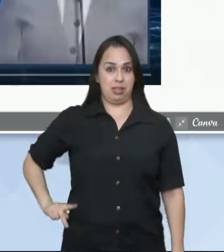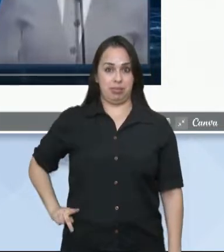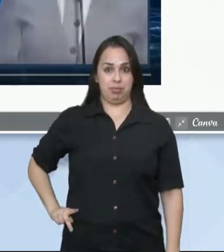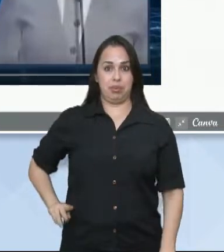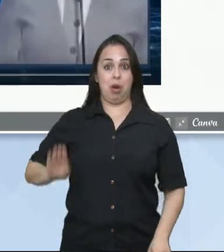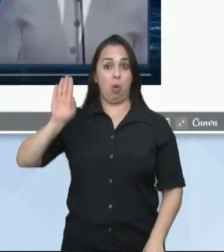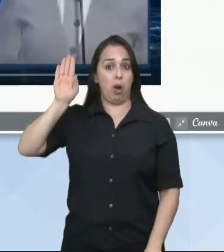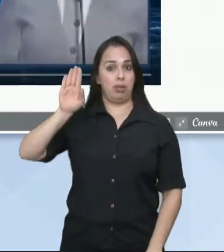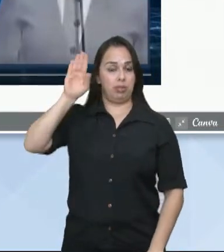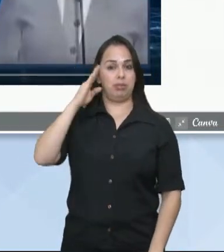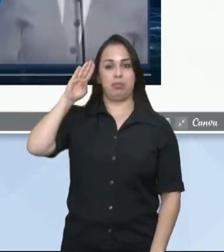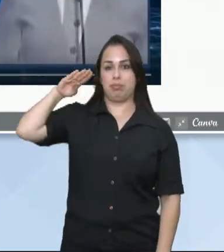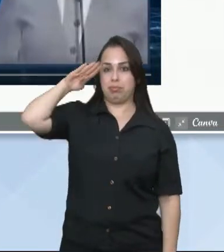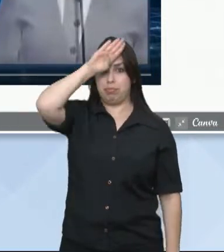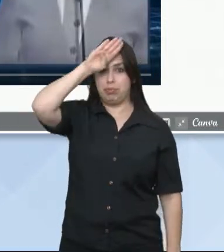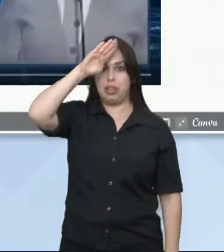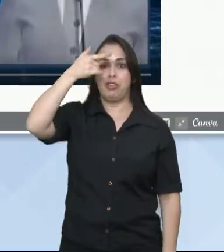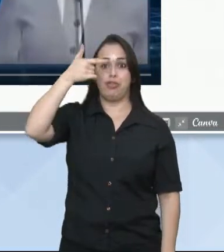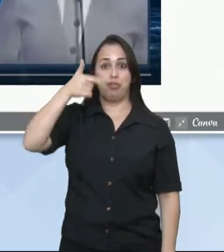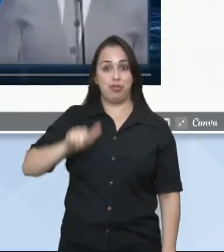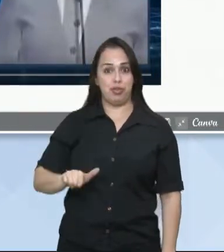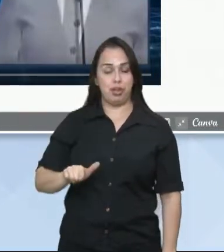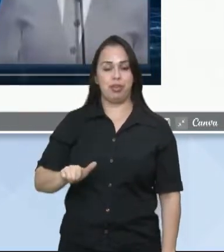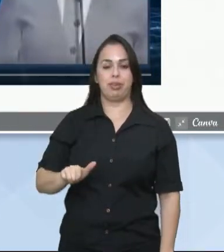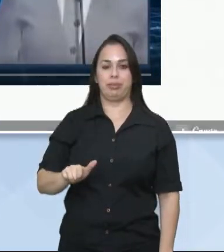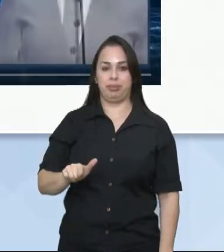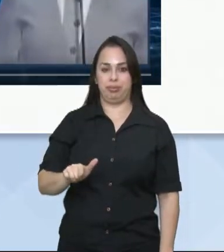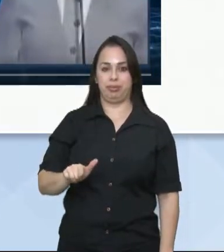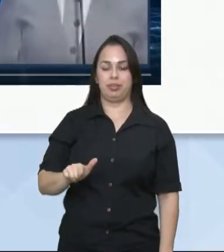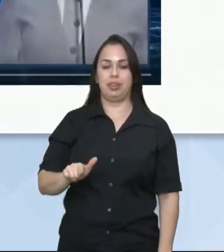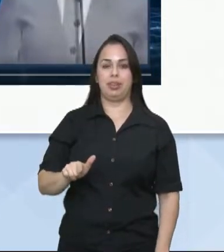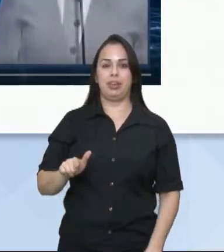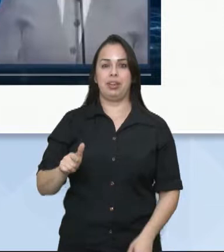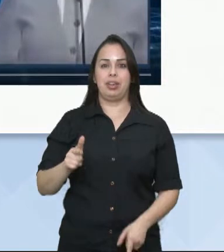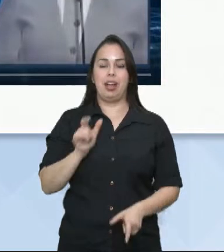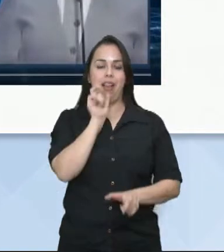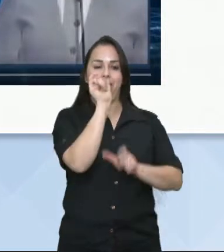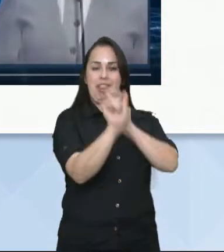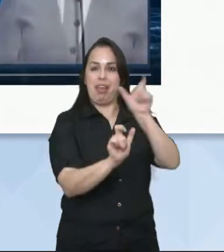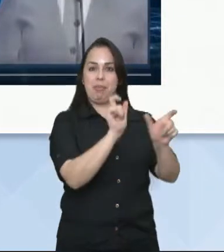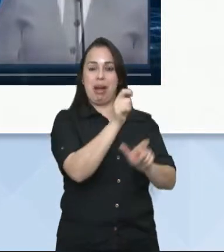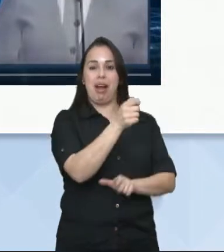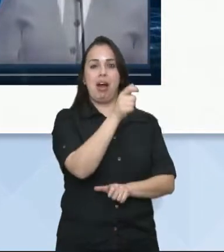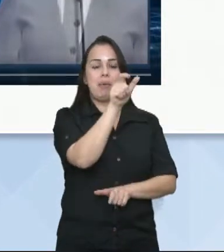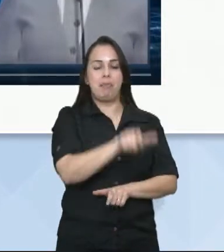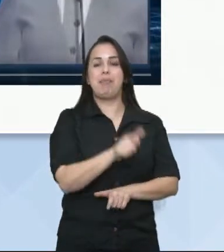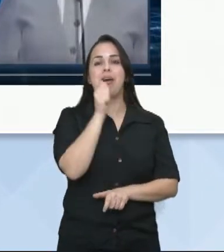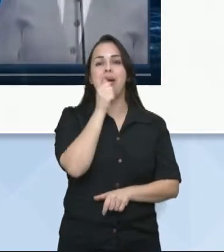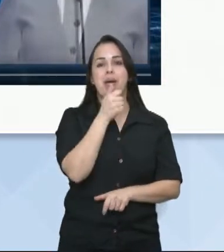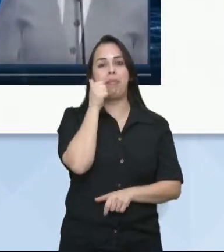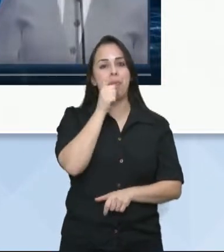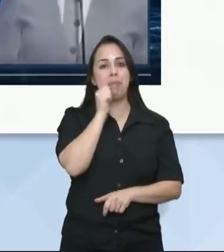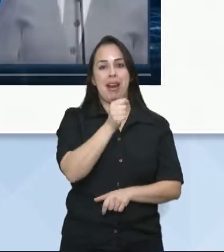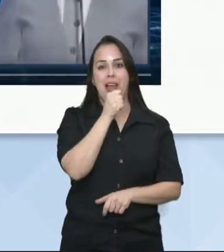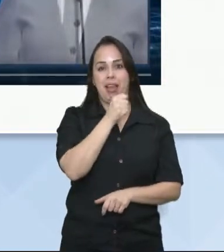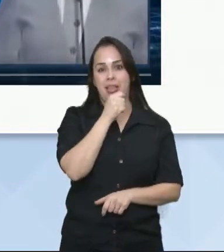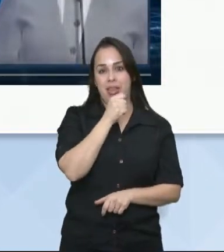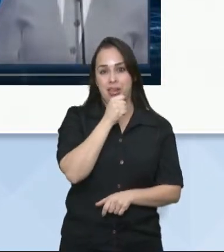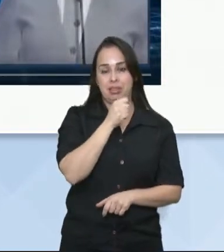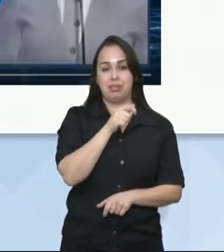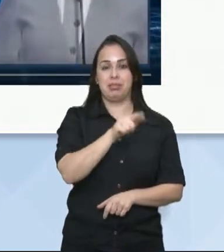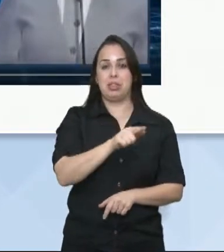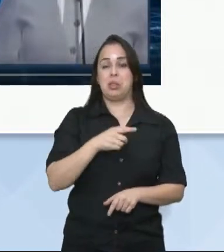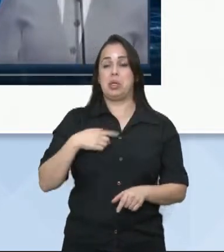candidato Bolsonaro, mais uma vez, atacou uma jornalista. Ocorreu uma